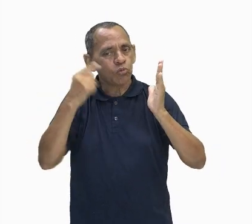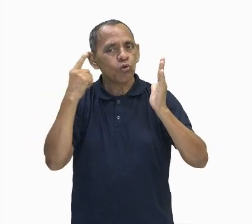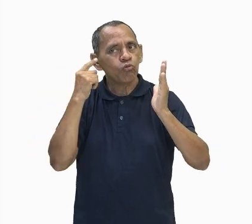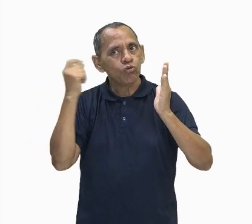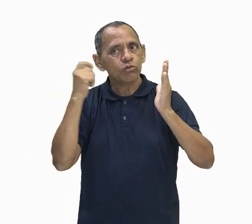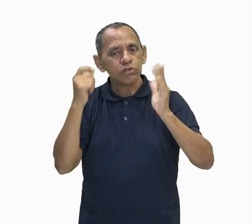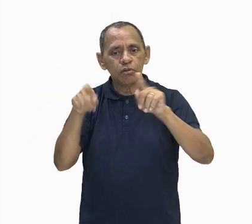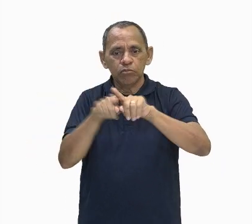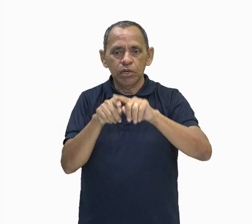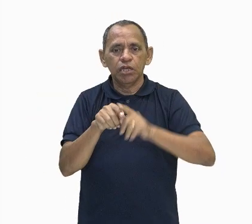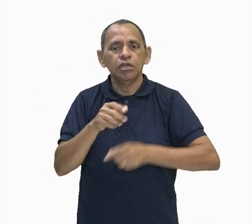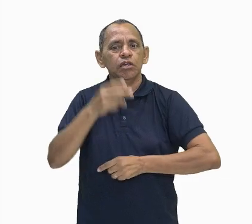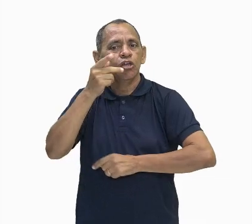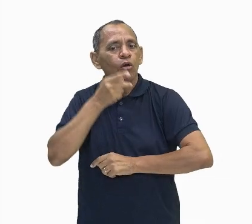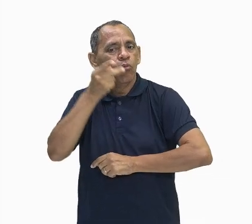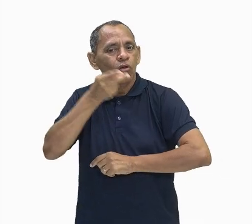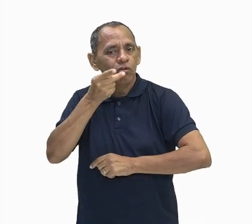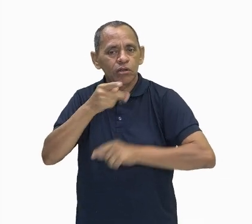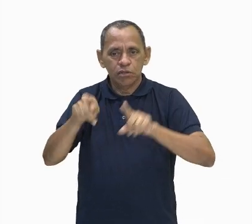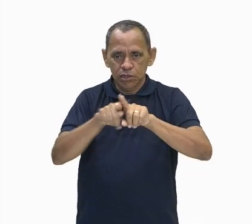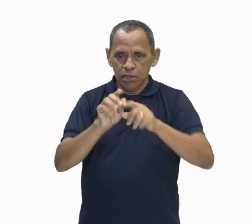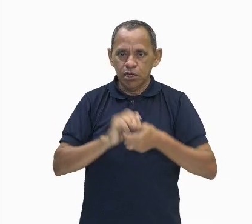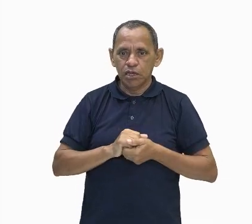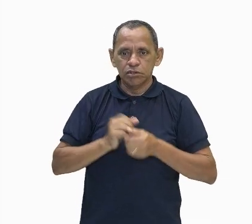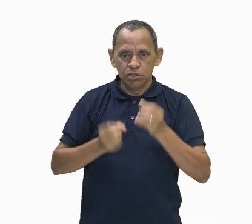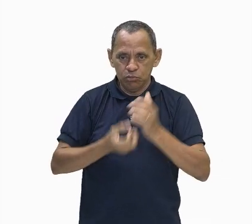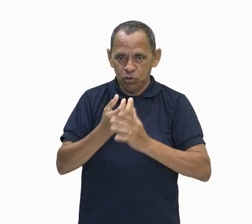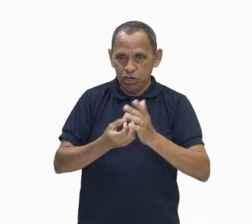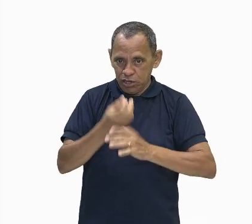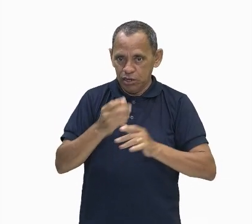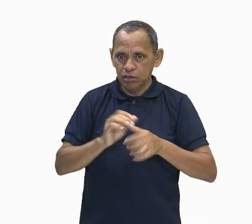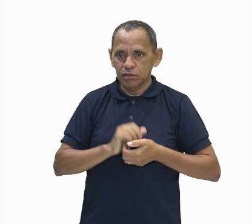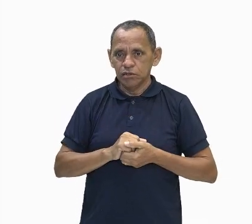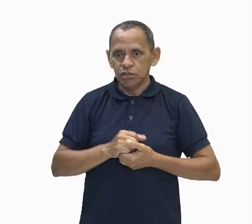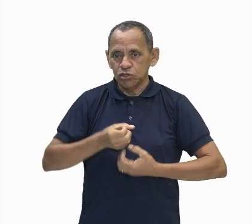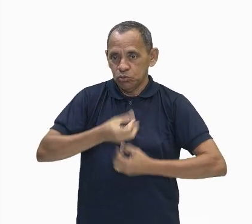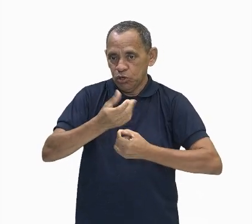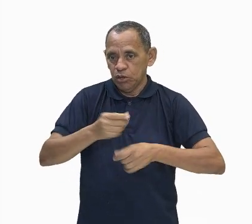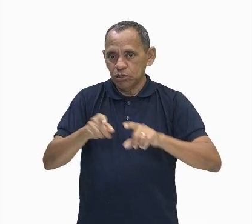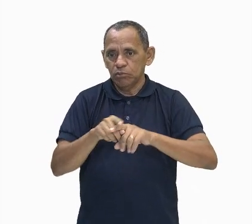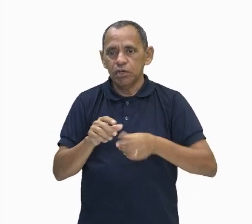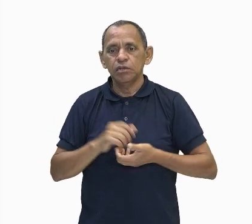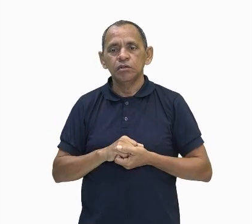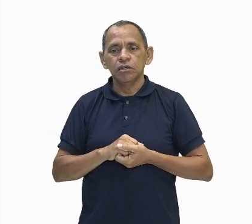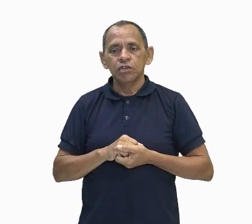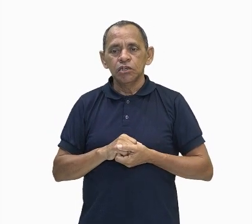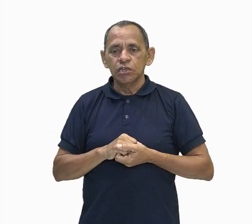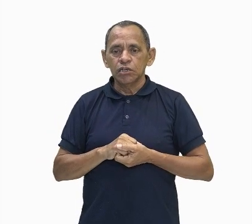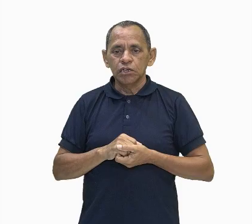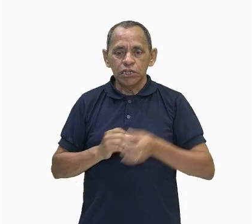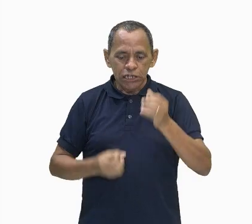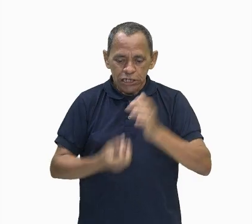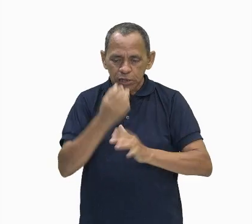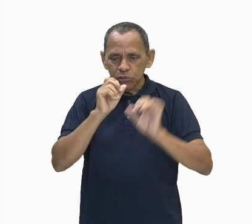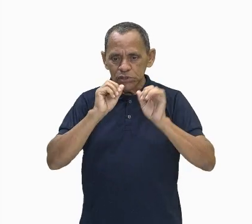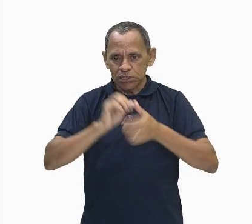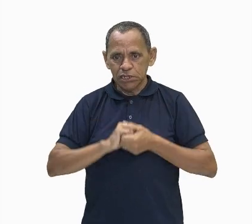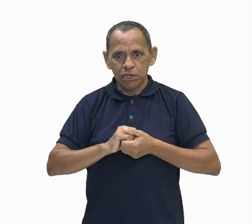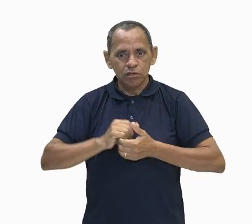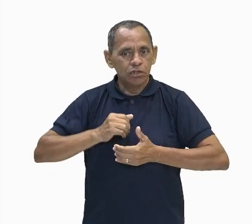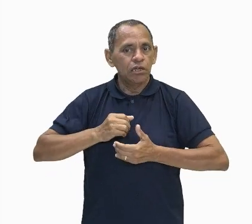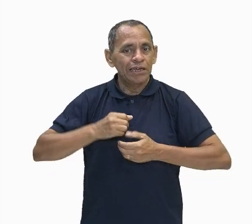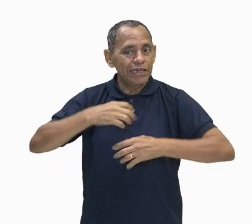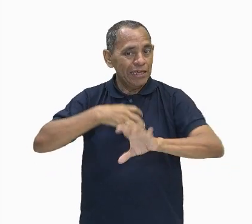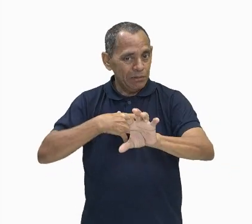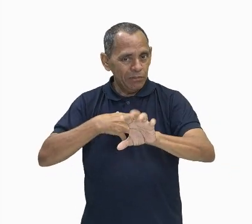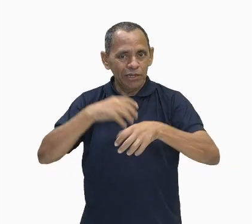desse poema, é bastante provável que desenvolvamos a empatia pelas vítimas, pelas pessoas que estavam nessas cidades